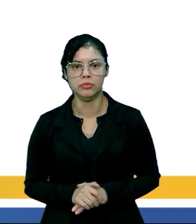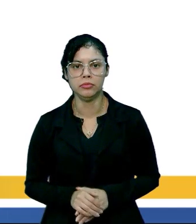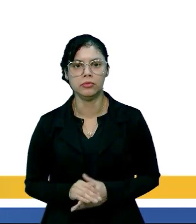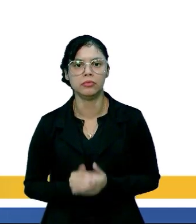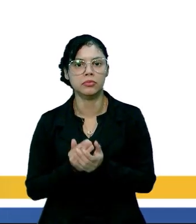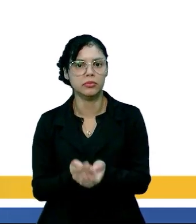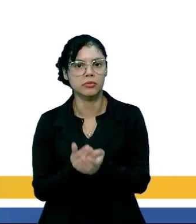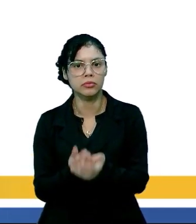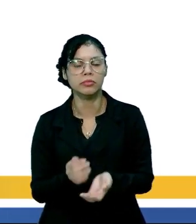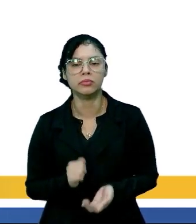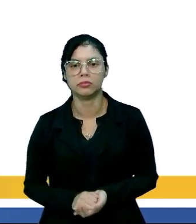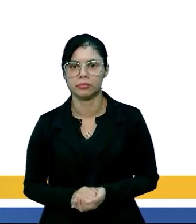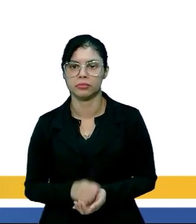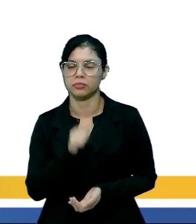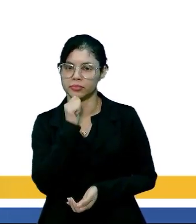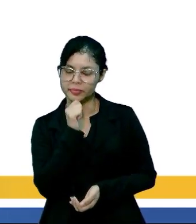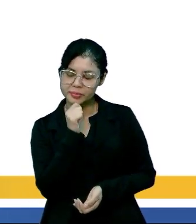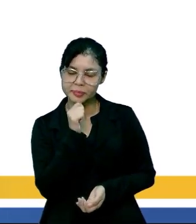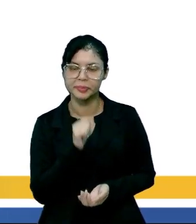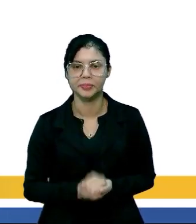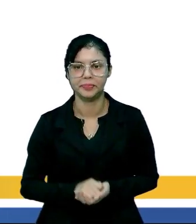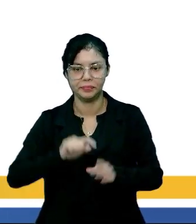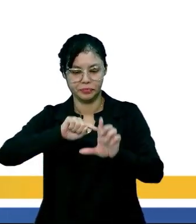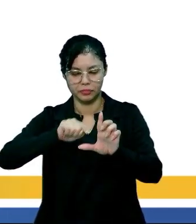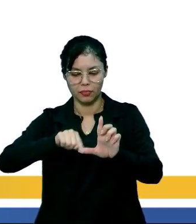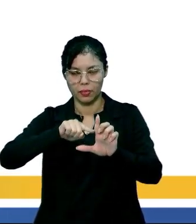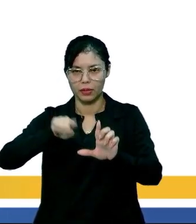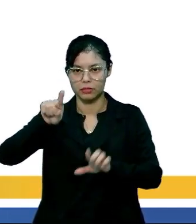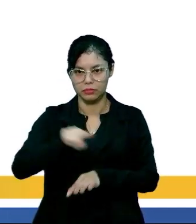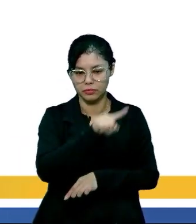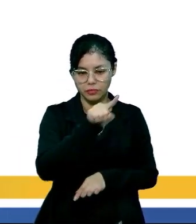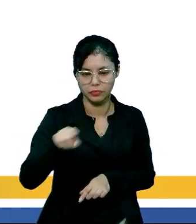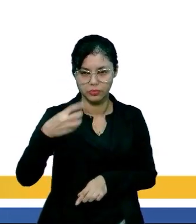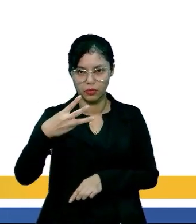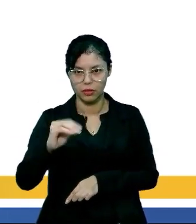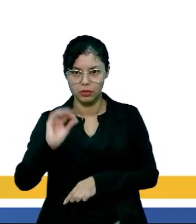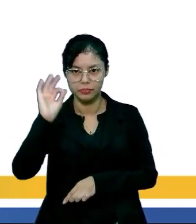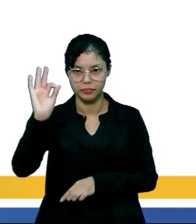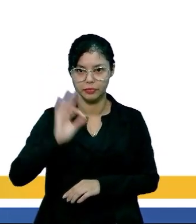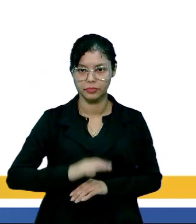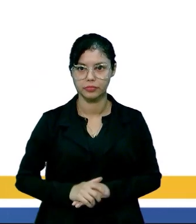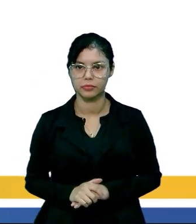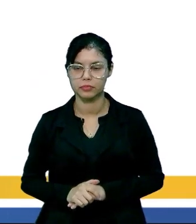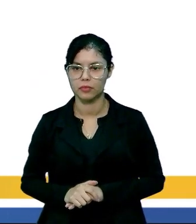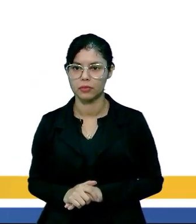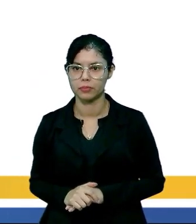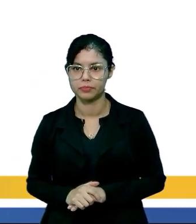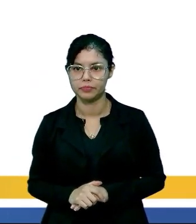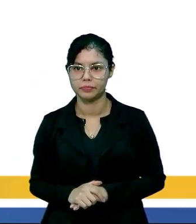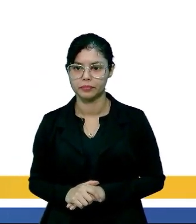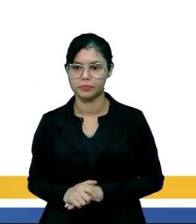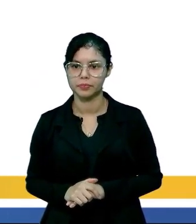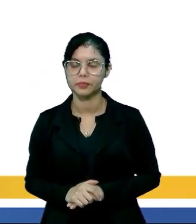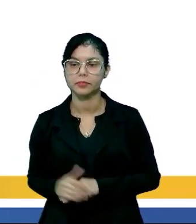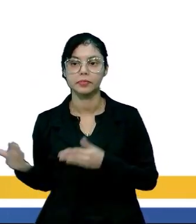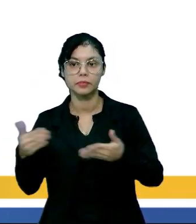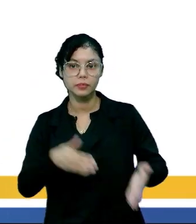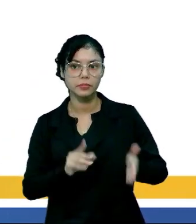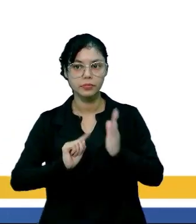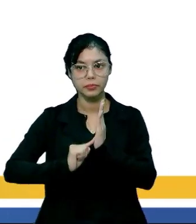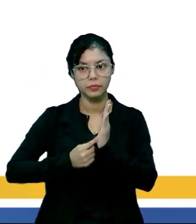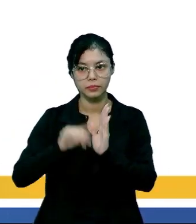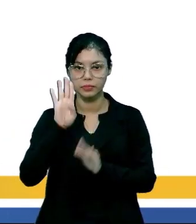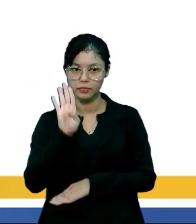Suponha que o navegante tenha medido o ângulo alfa igual a 30 graus e,